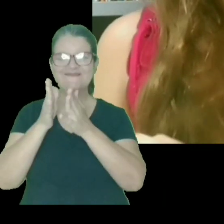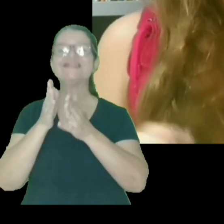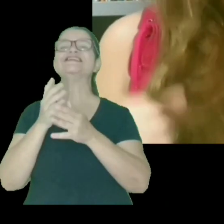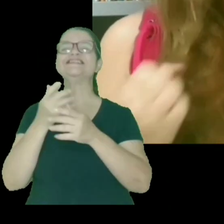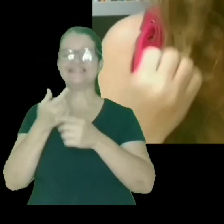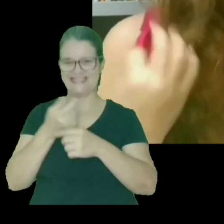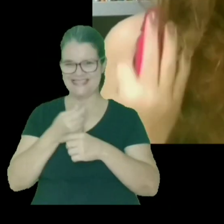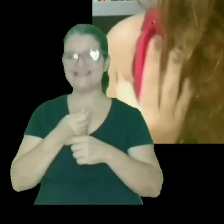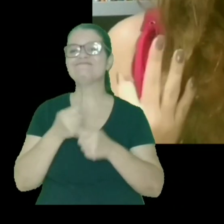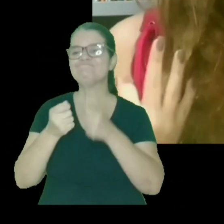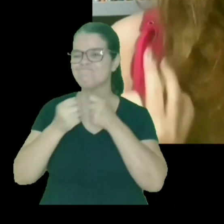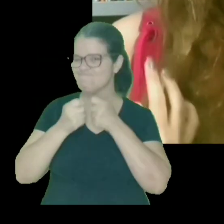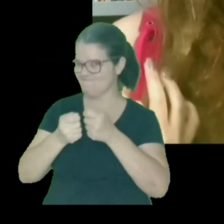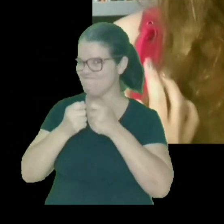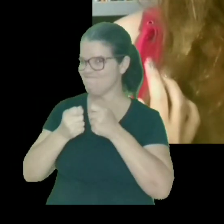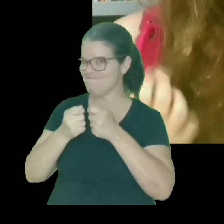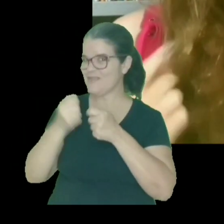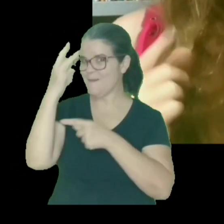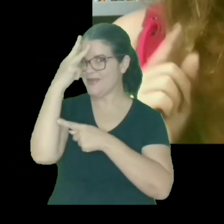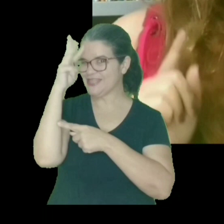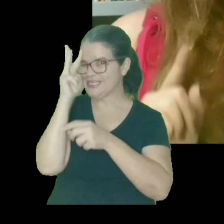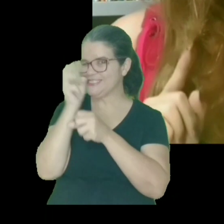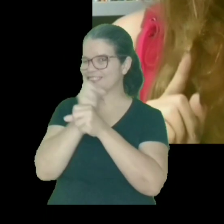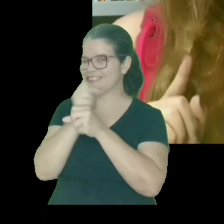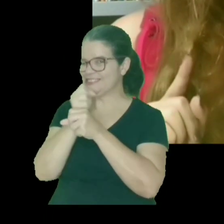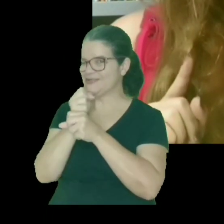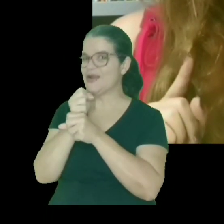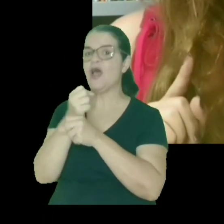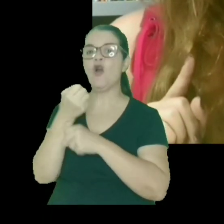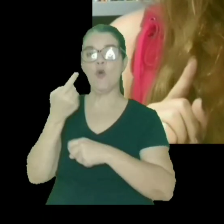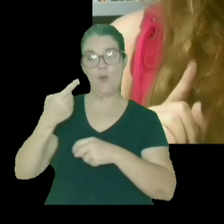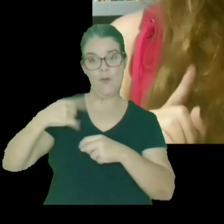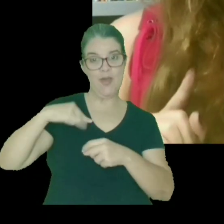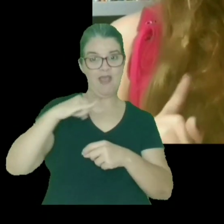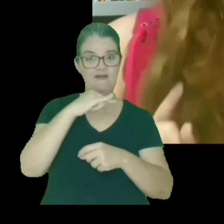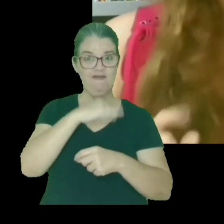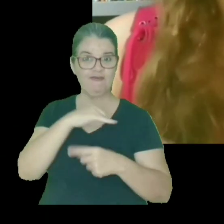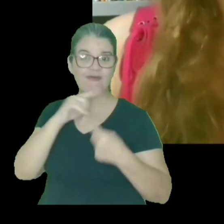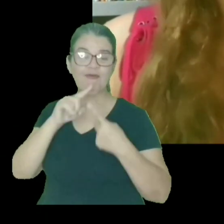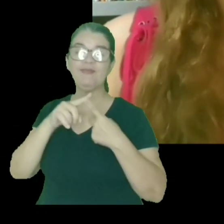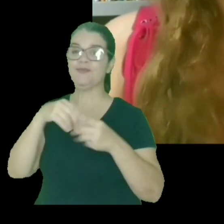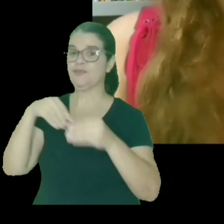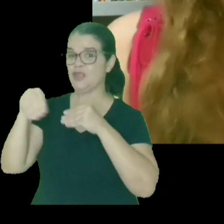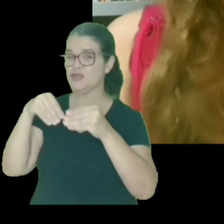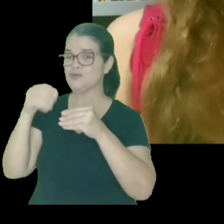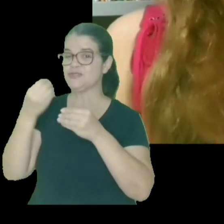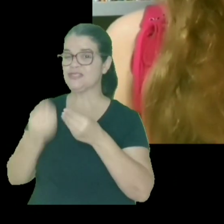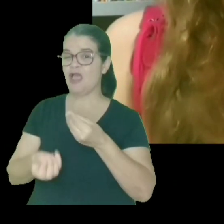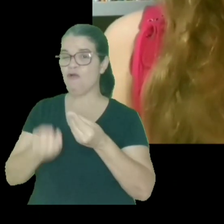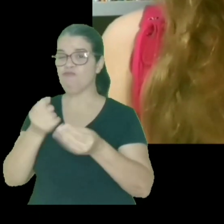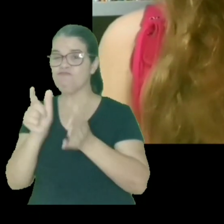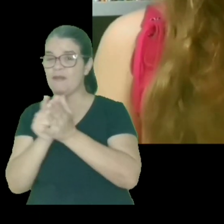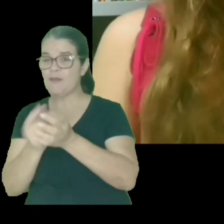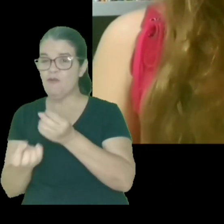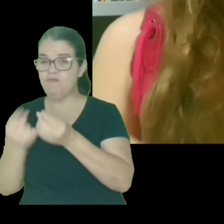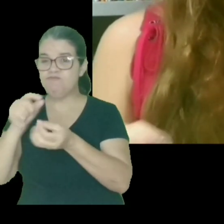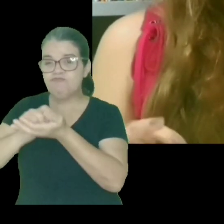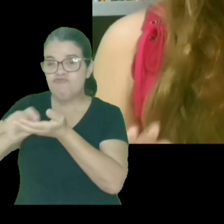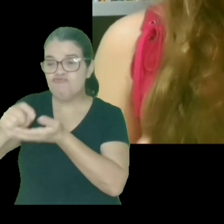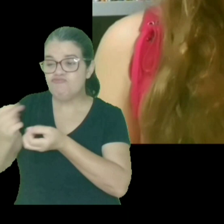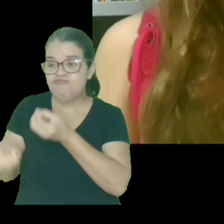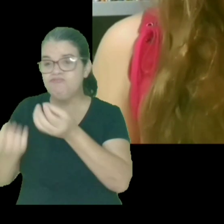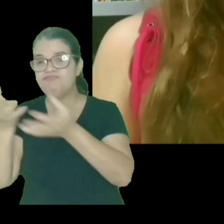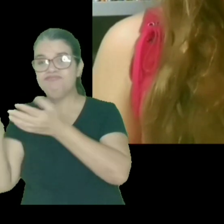para durarem os 3 dias. Um lança-perfume e um saco de confete. Está se